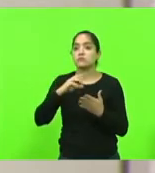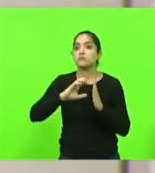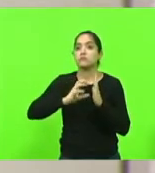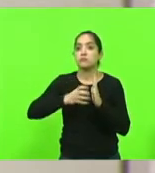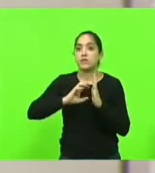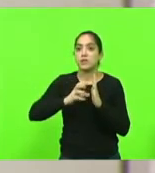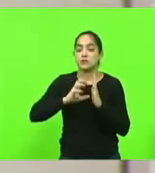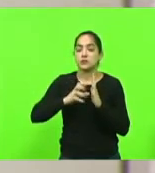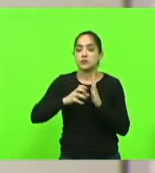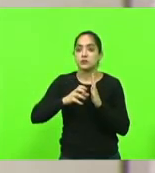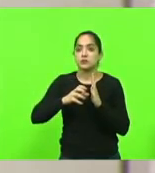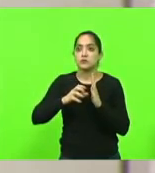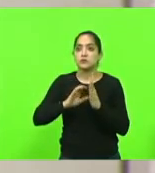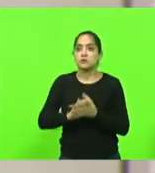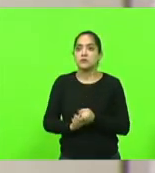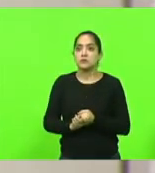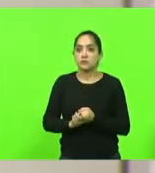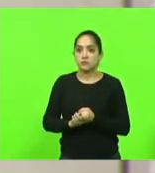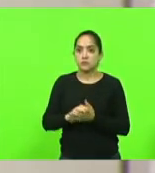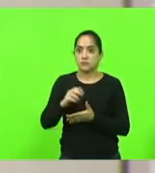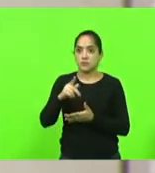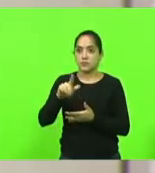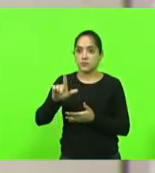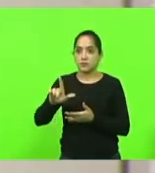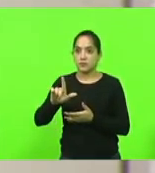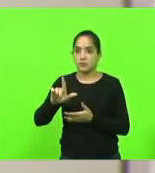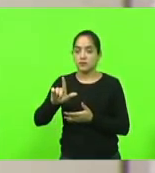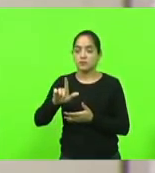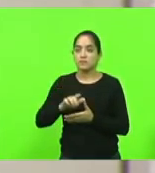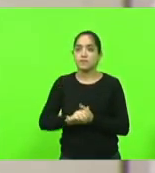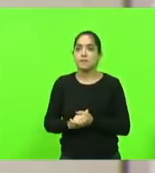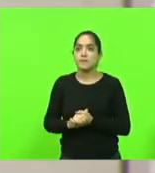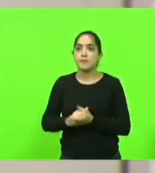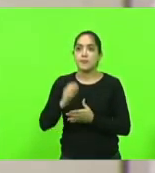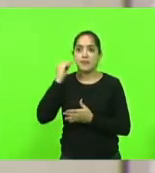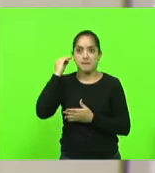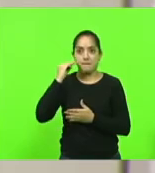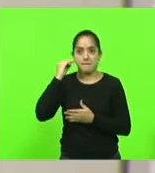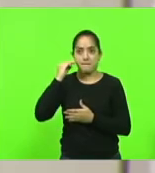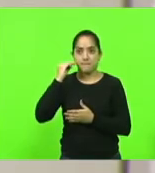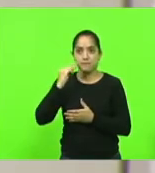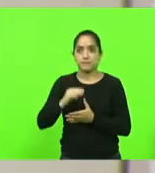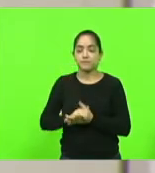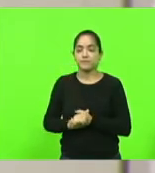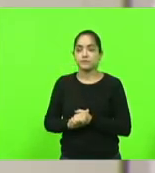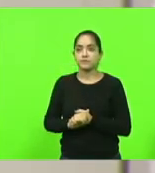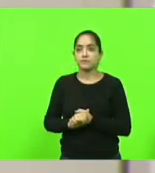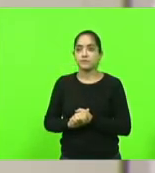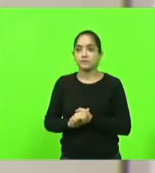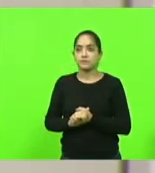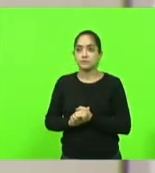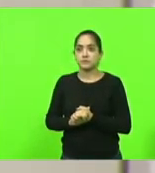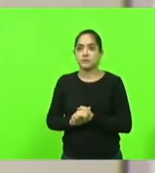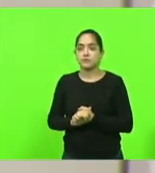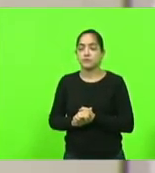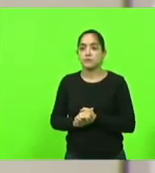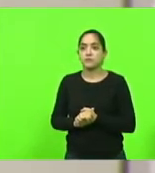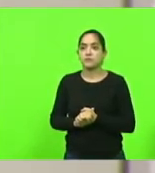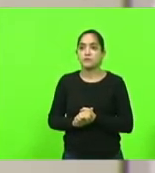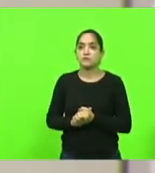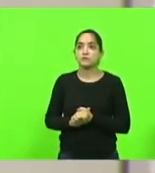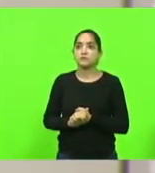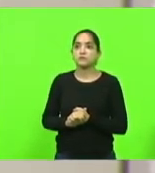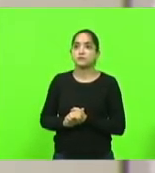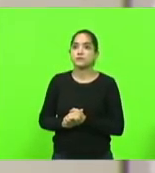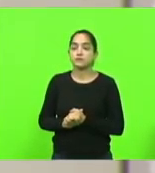Partido Liberal, colega do partido, Márcio Machado. Com gentileza, Márcio. Vossa Excelência,